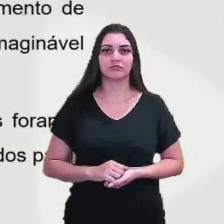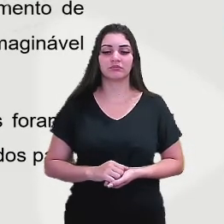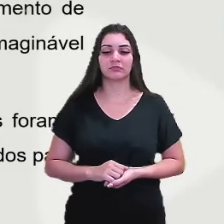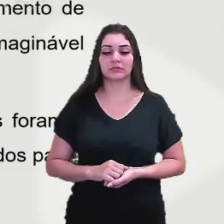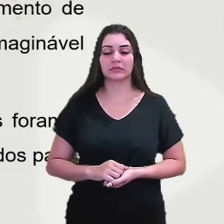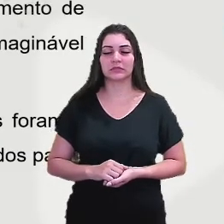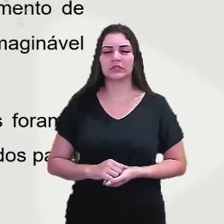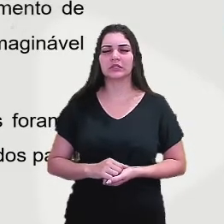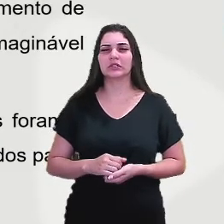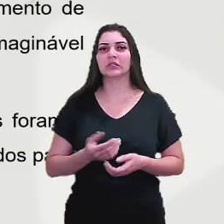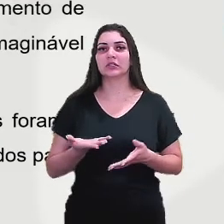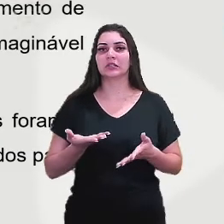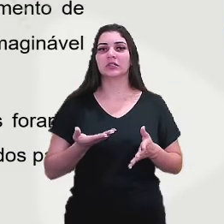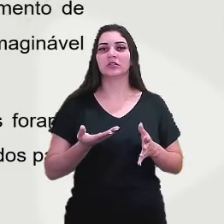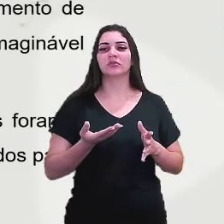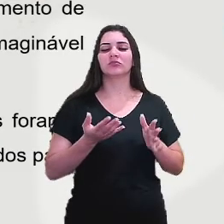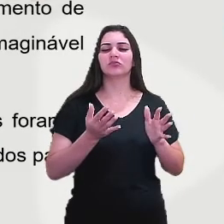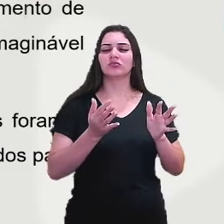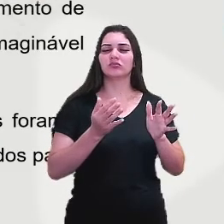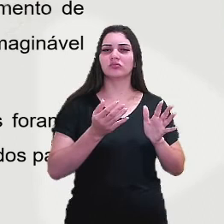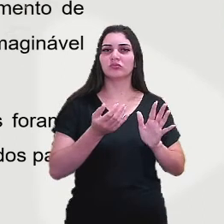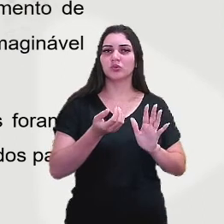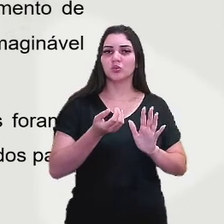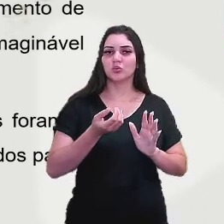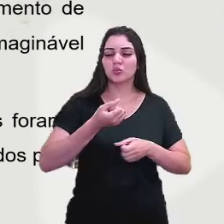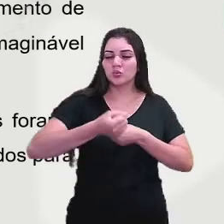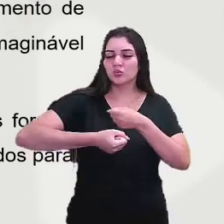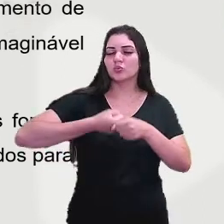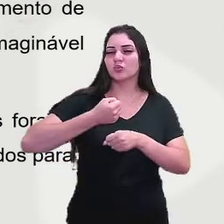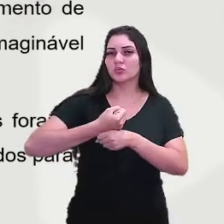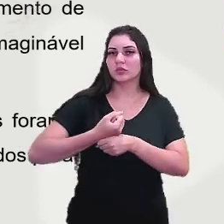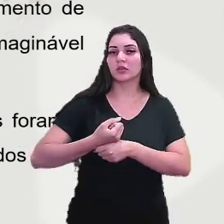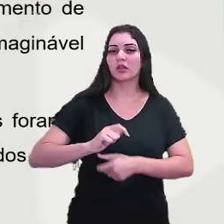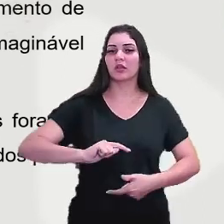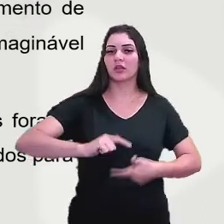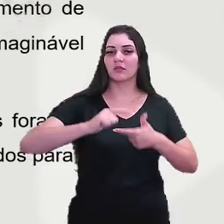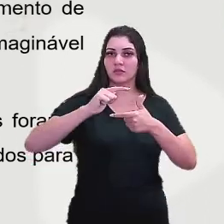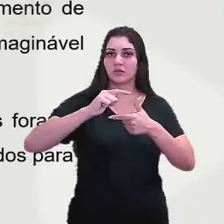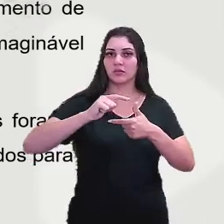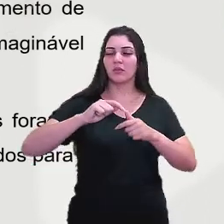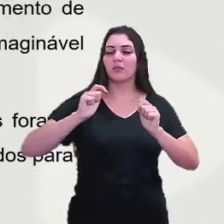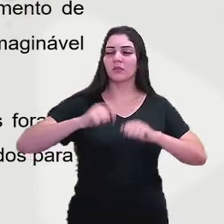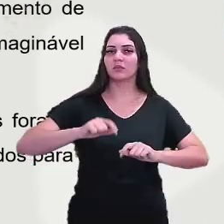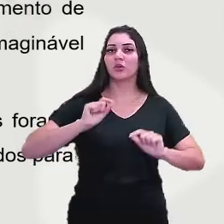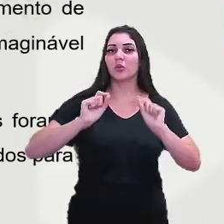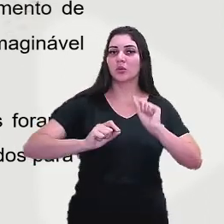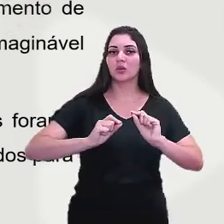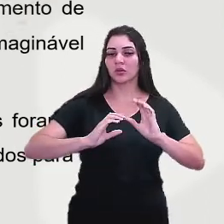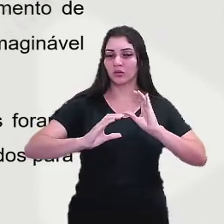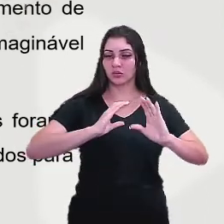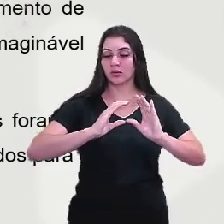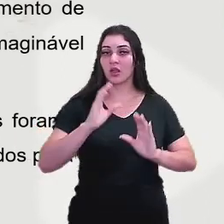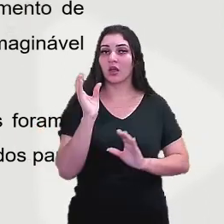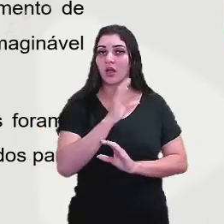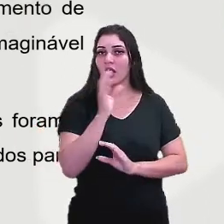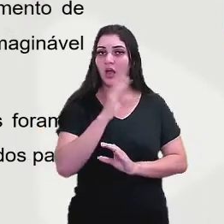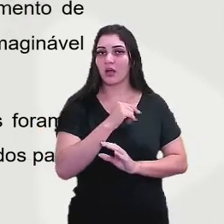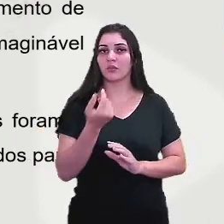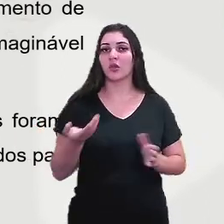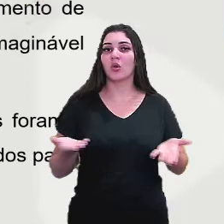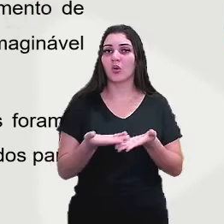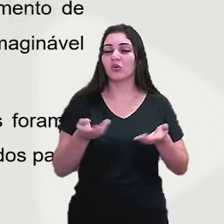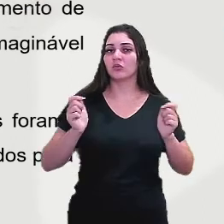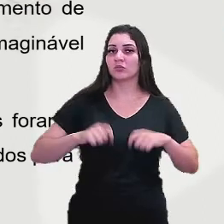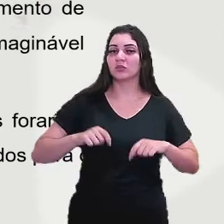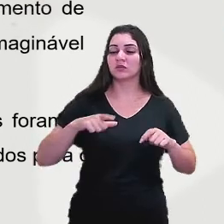Nas últimas décadas, a evolução tecnológica possibilitou que a comunicação fosse cada vez mais rápida e eficiente. Hoje é possível